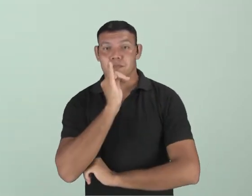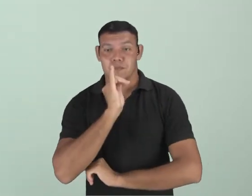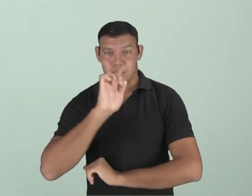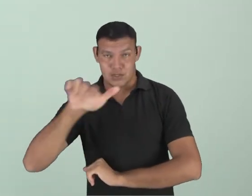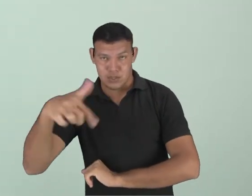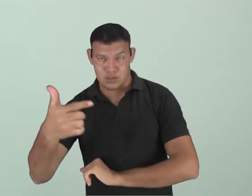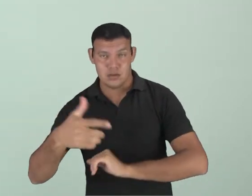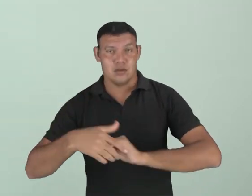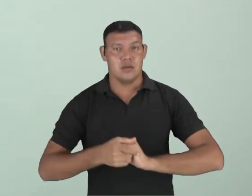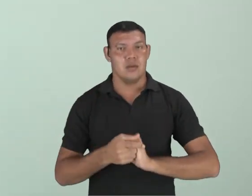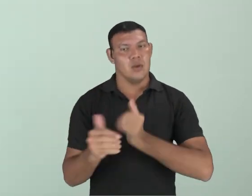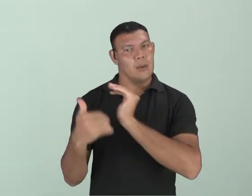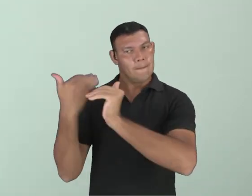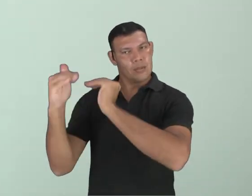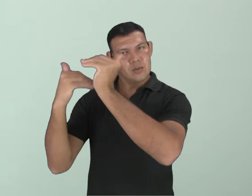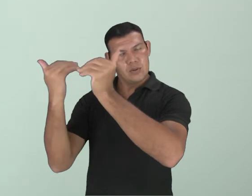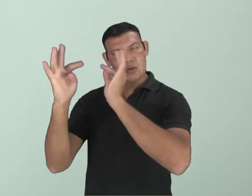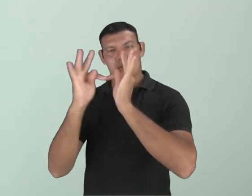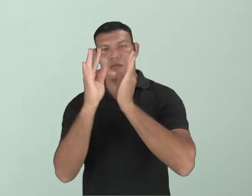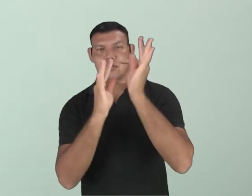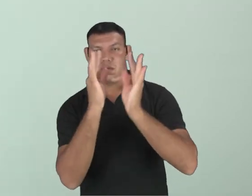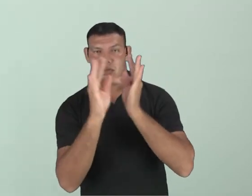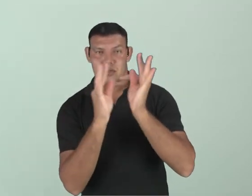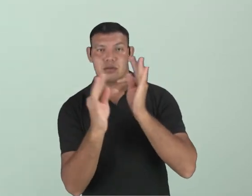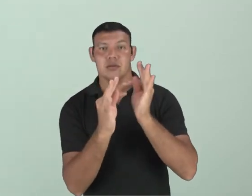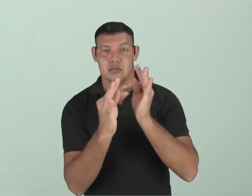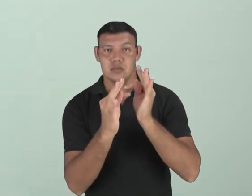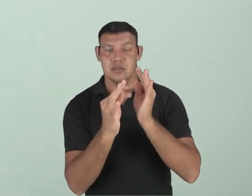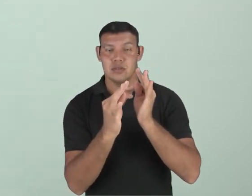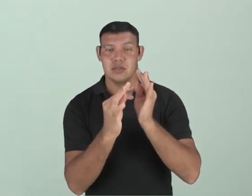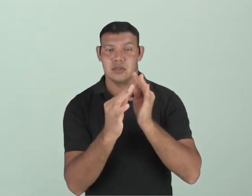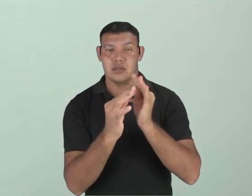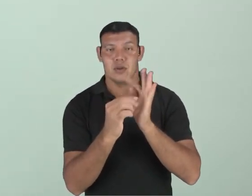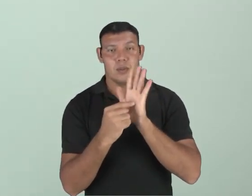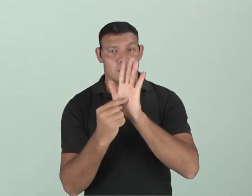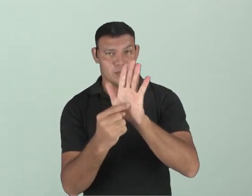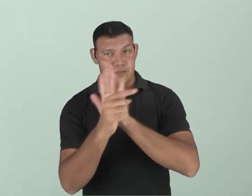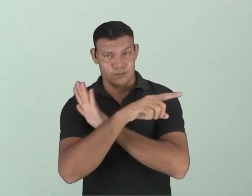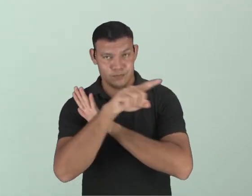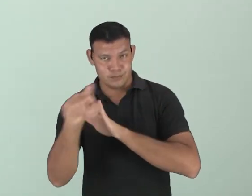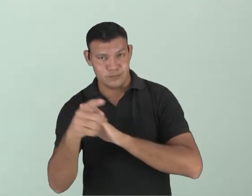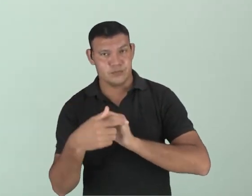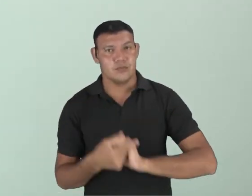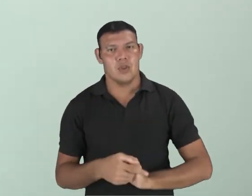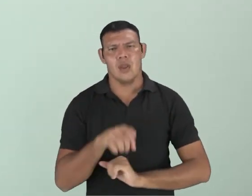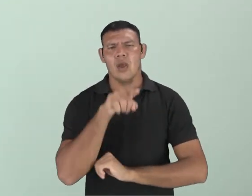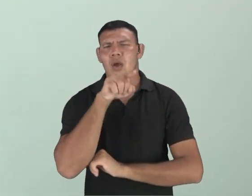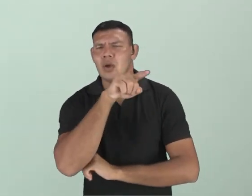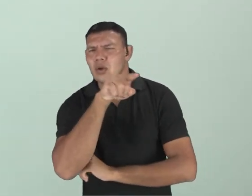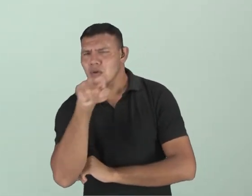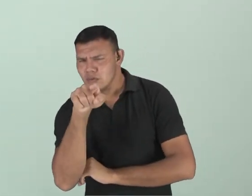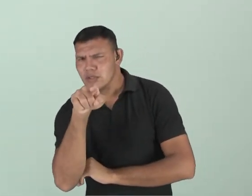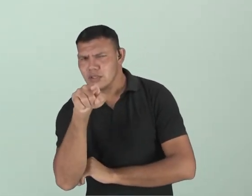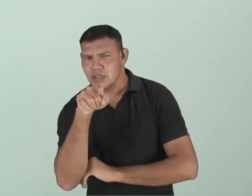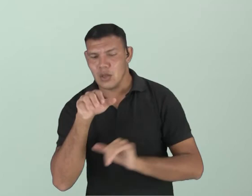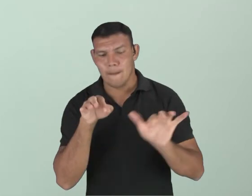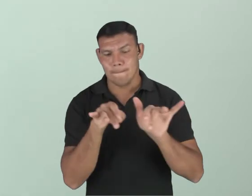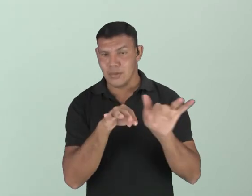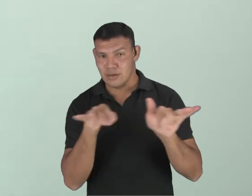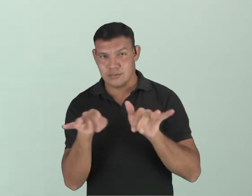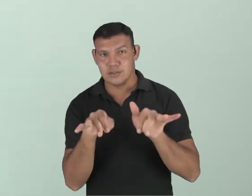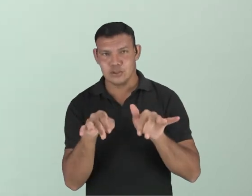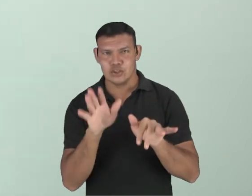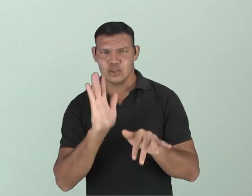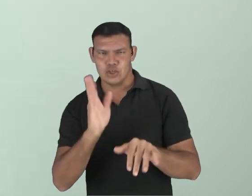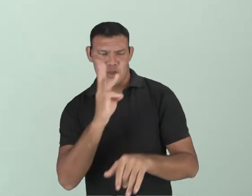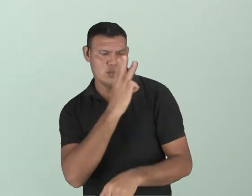exemplo, né, de avanços de tecnologia que nós podemos citar. Quando você acessa, vocês que já estão no